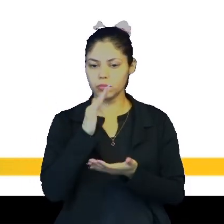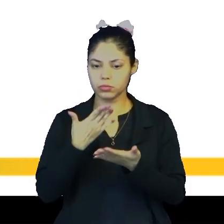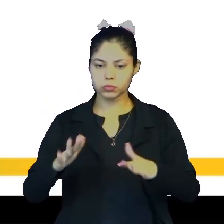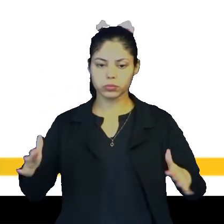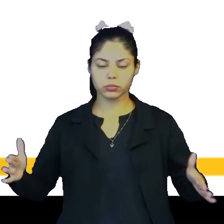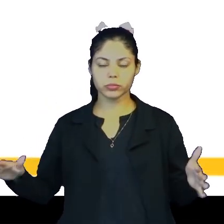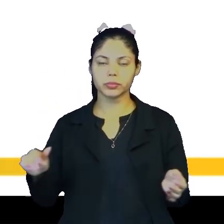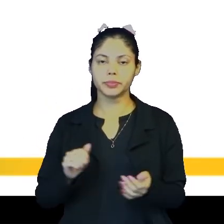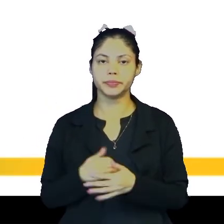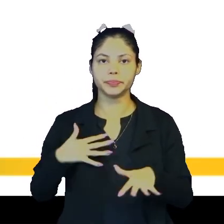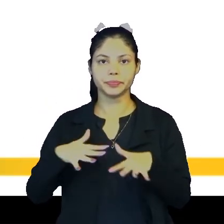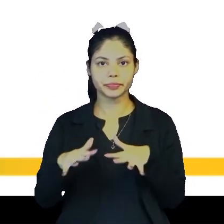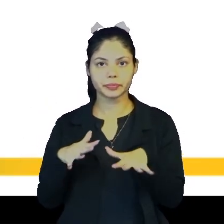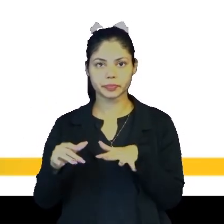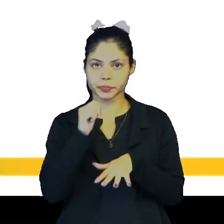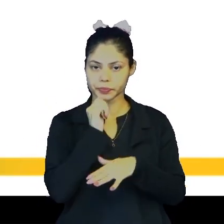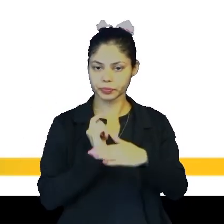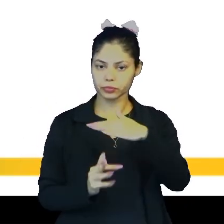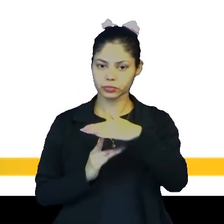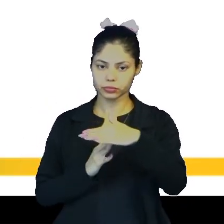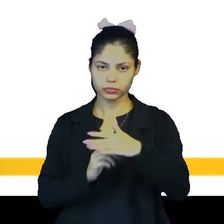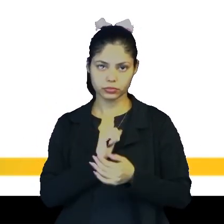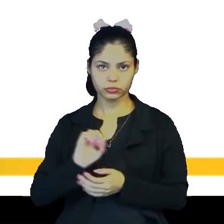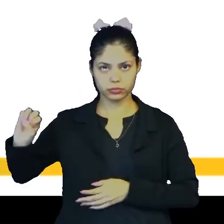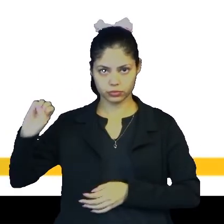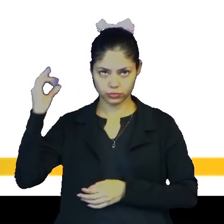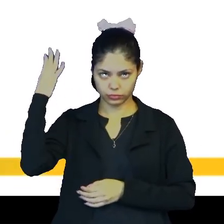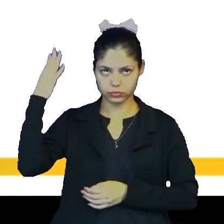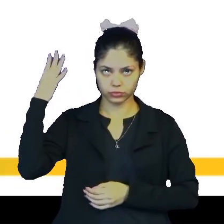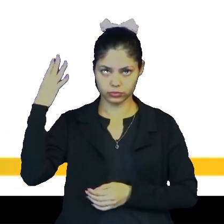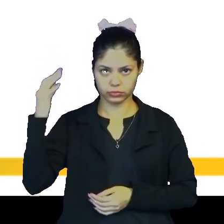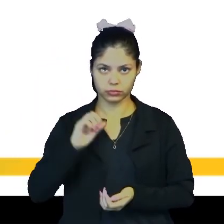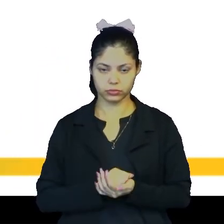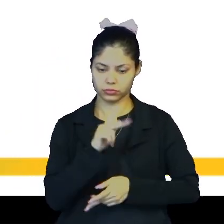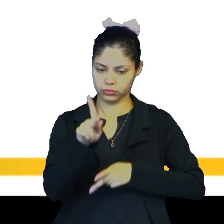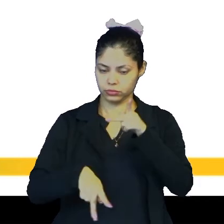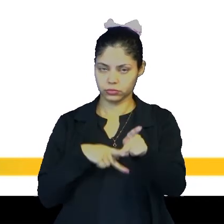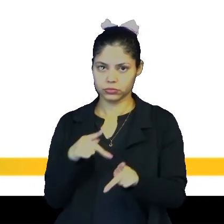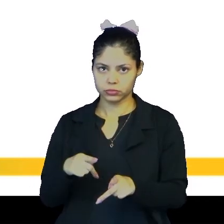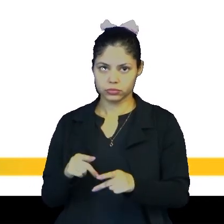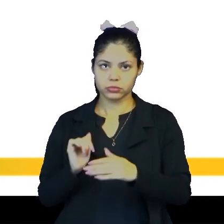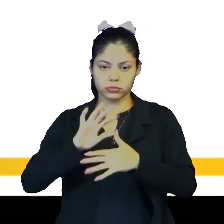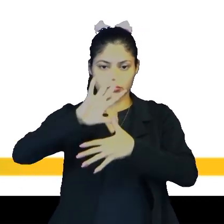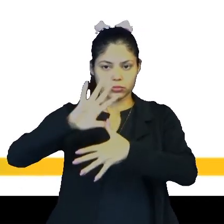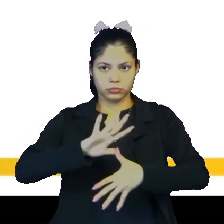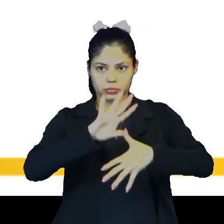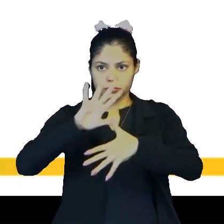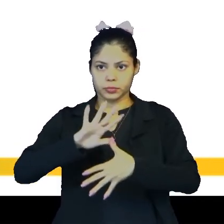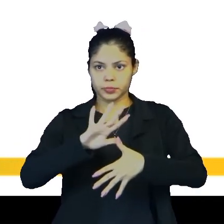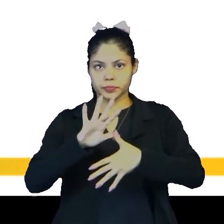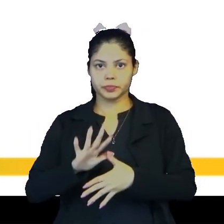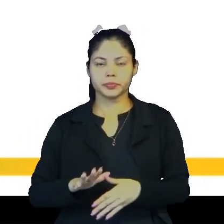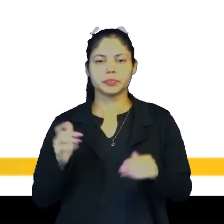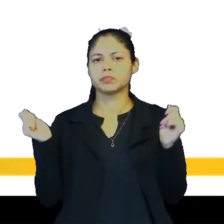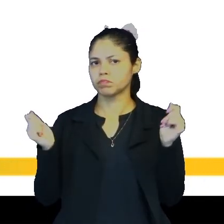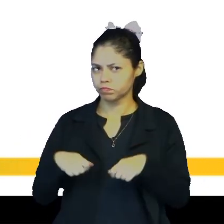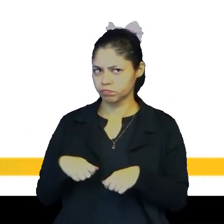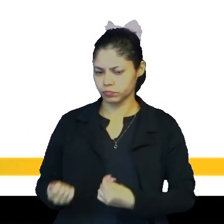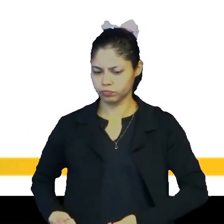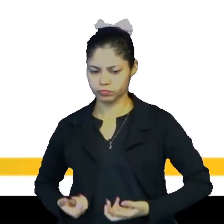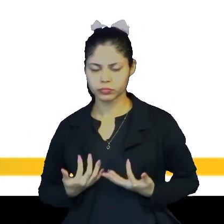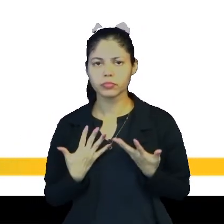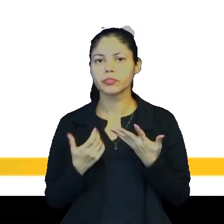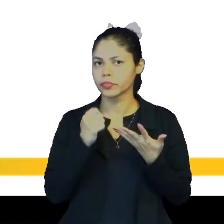oceano, os movimentos migratórios que levaram ao povoamento da América foram motivados pela necessidade de